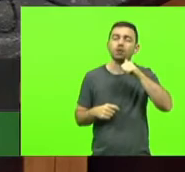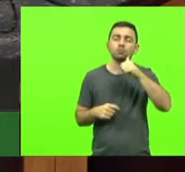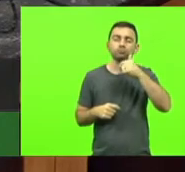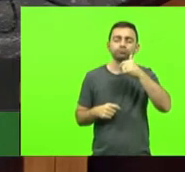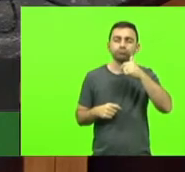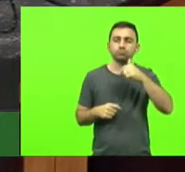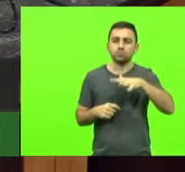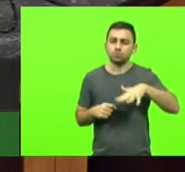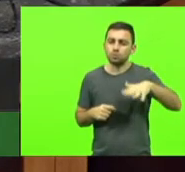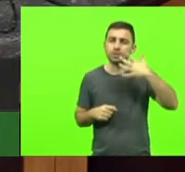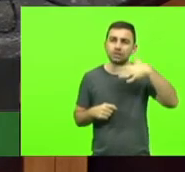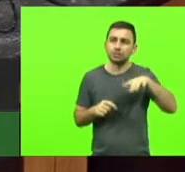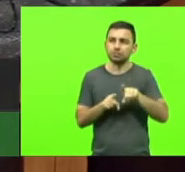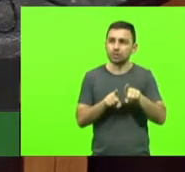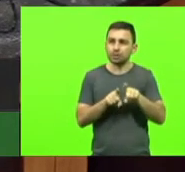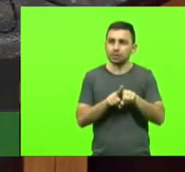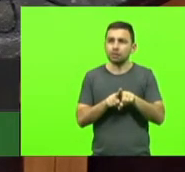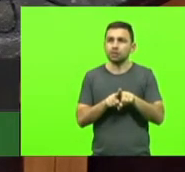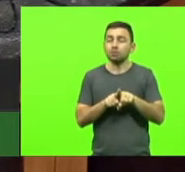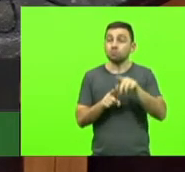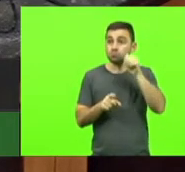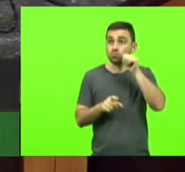Afeganistão. Mulheres estas que